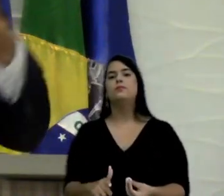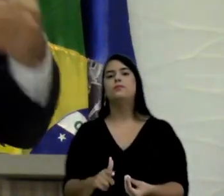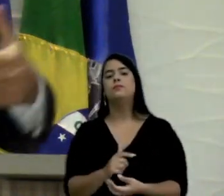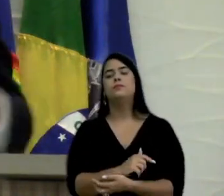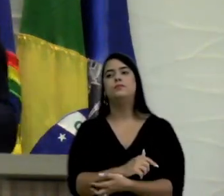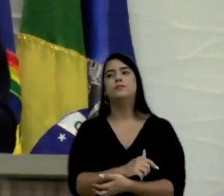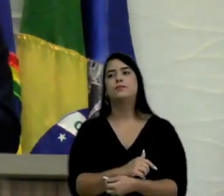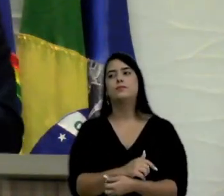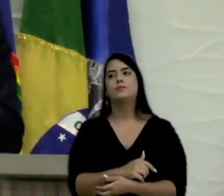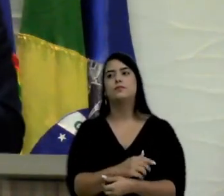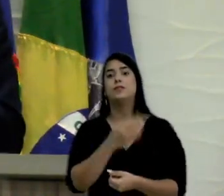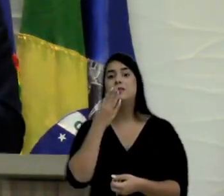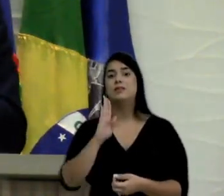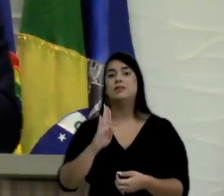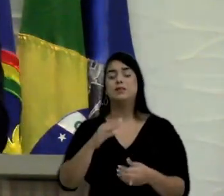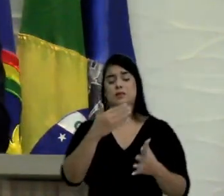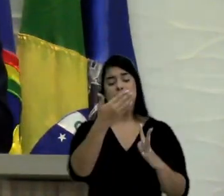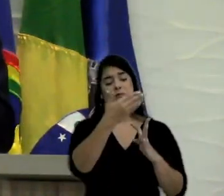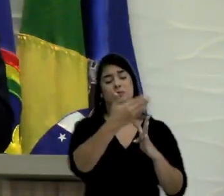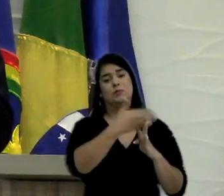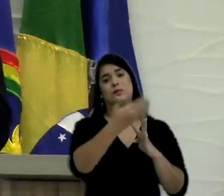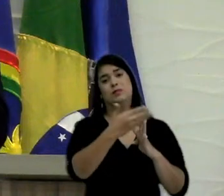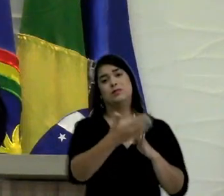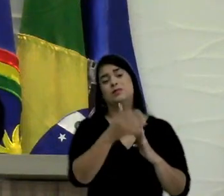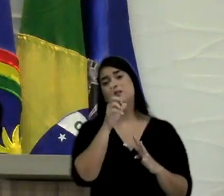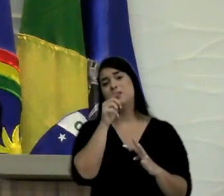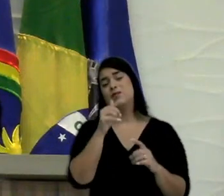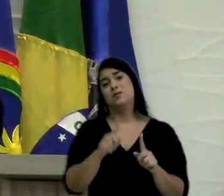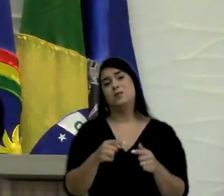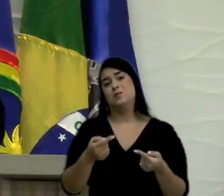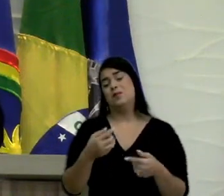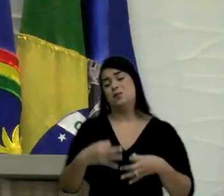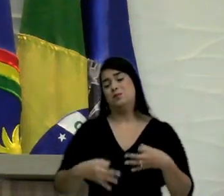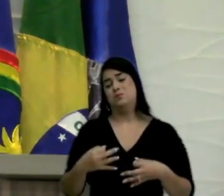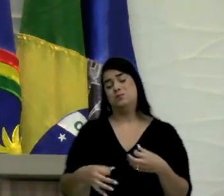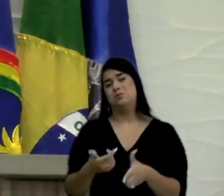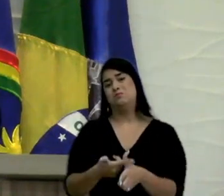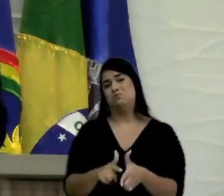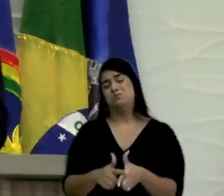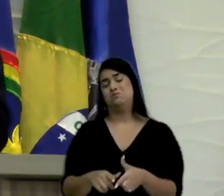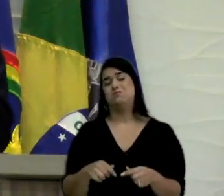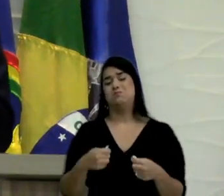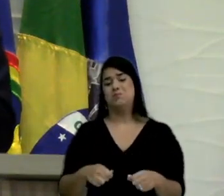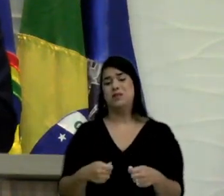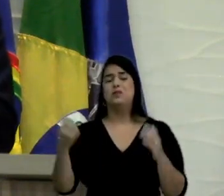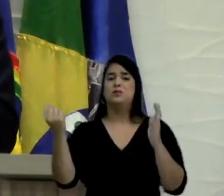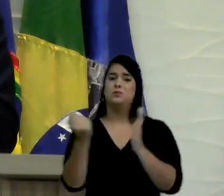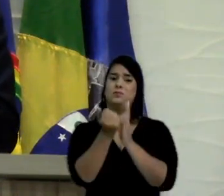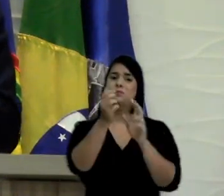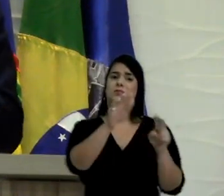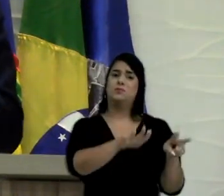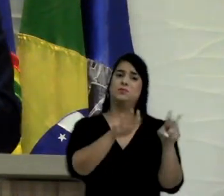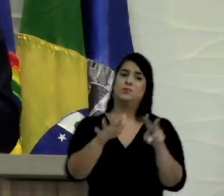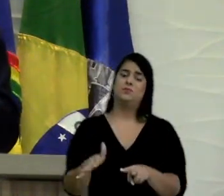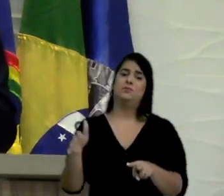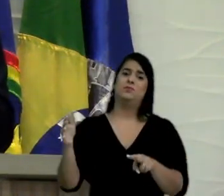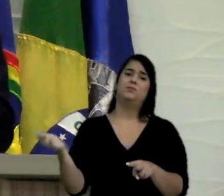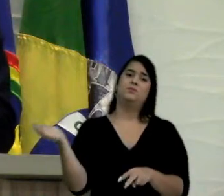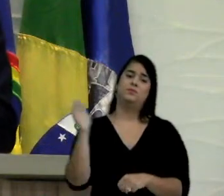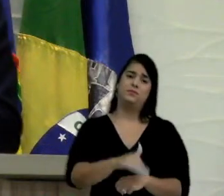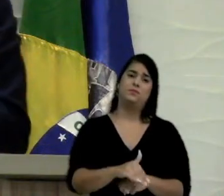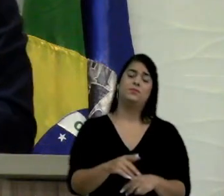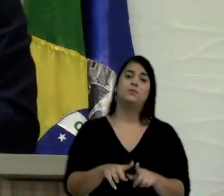principalmente a questão do calendário de mas infelizmente o promotor teve um problema remarcou para a próxima semana mas nós estamos